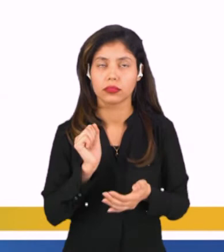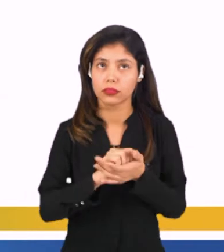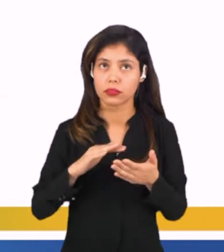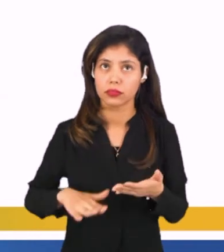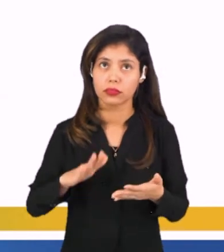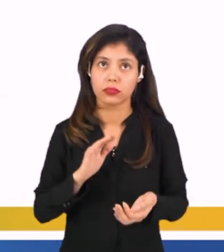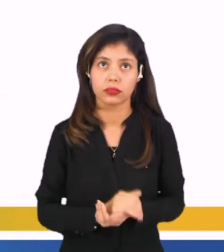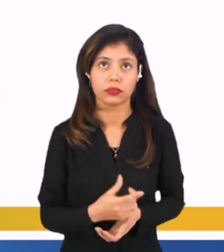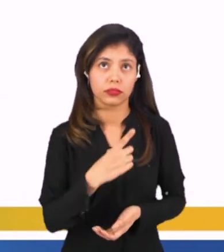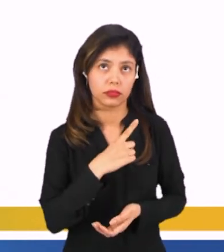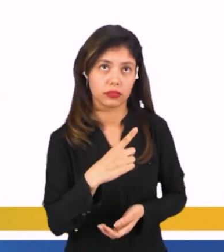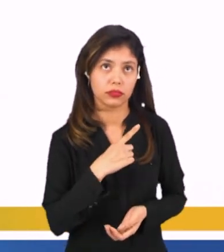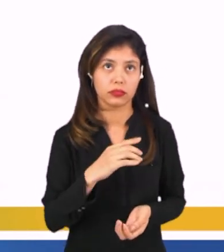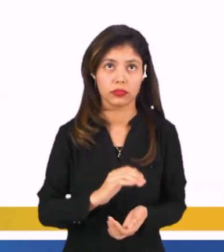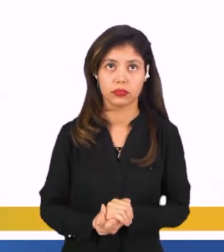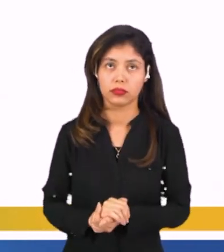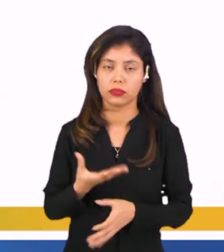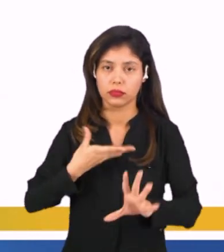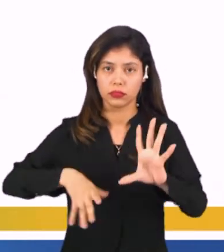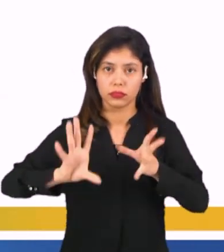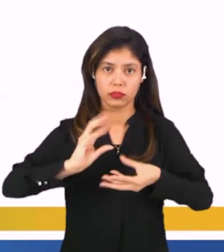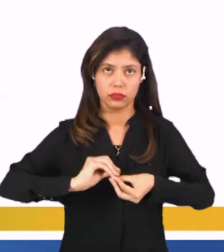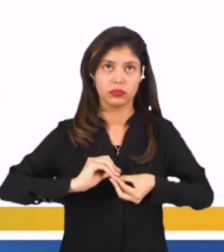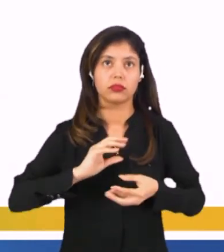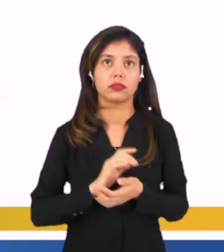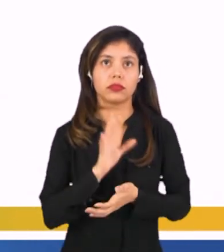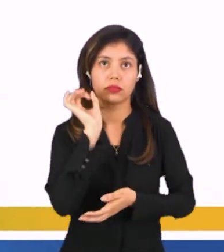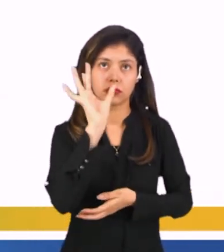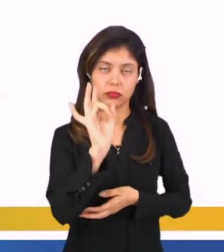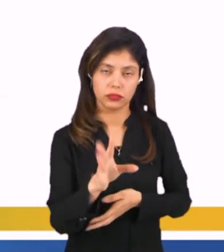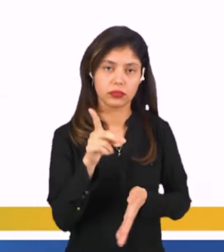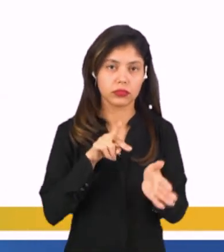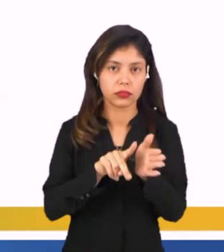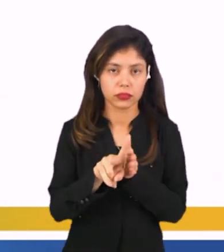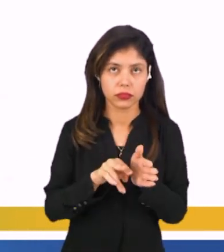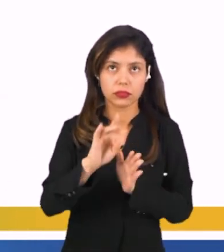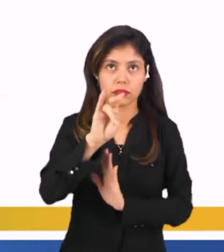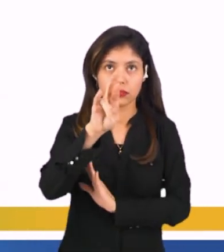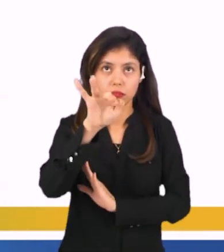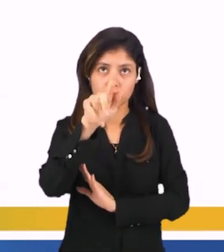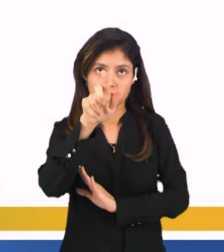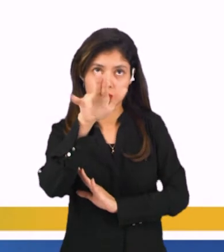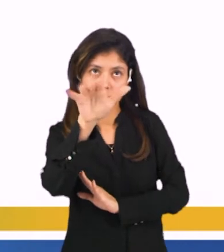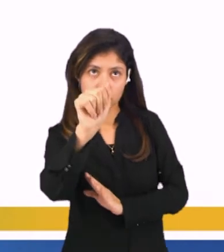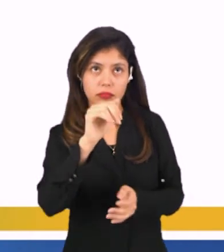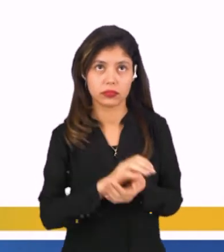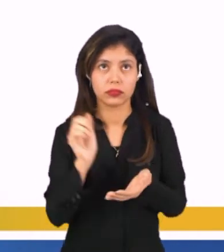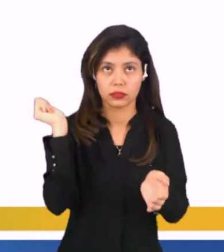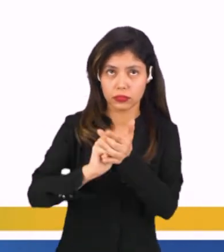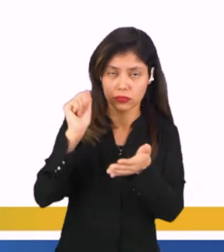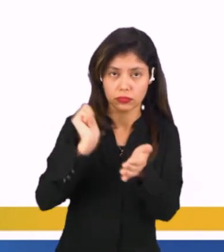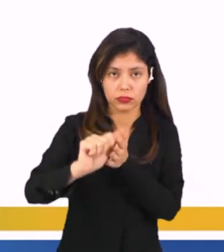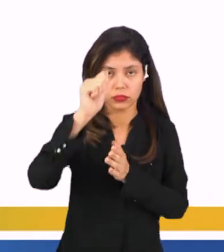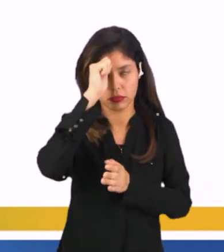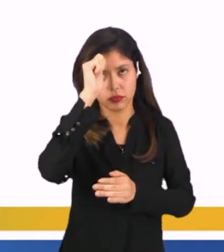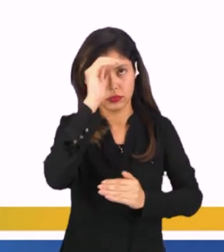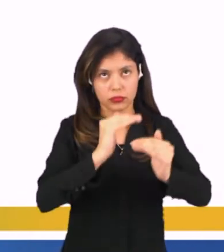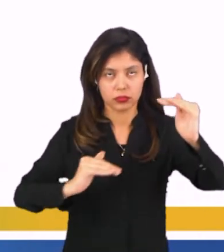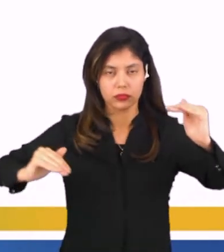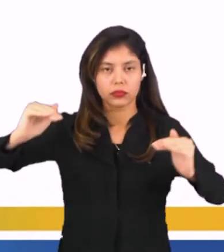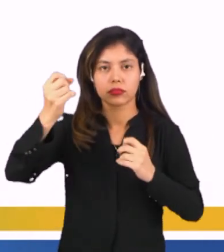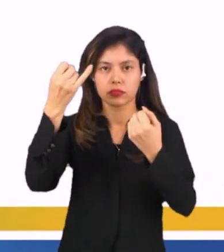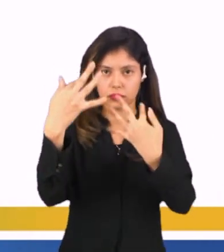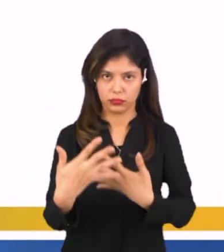actividade, tendrás que crear resúmenes de cada una de las biografías de los